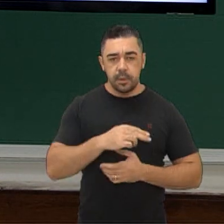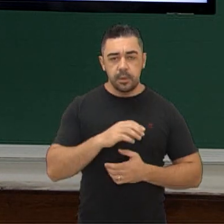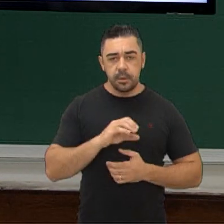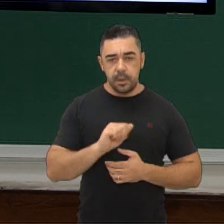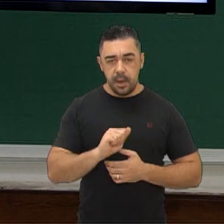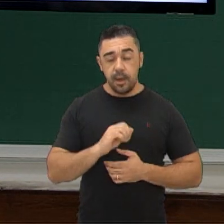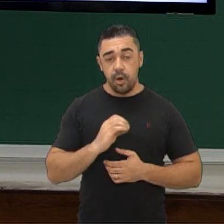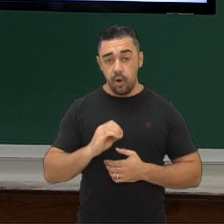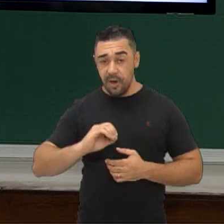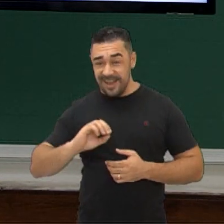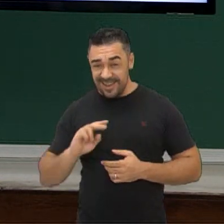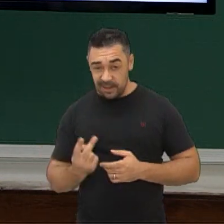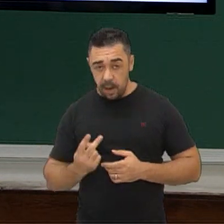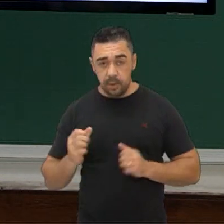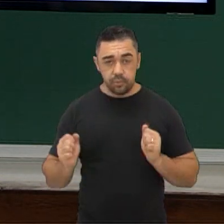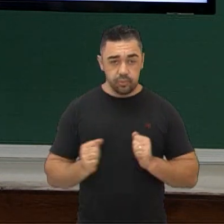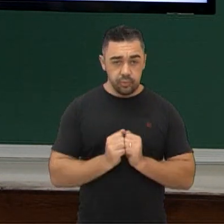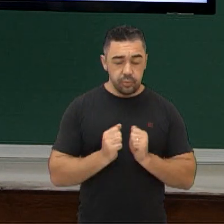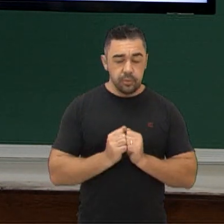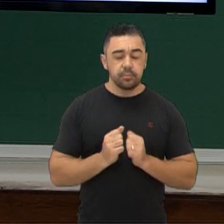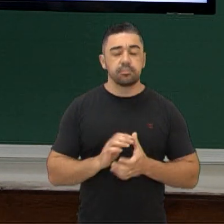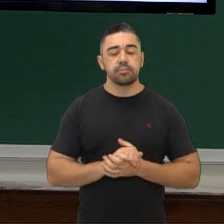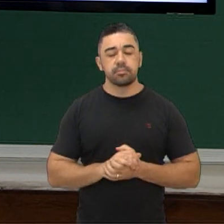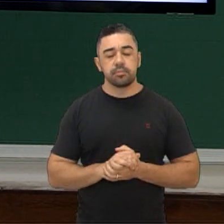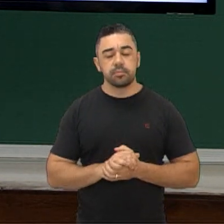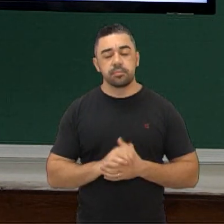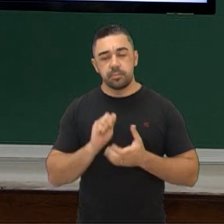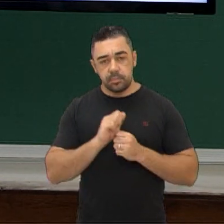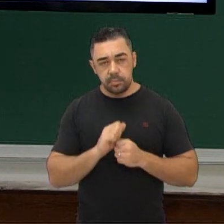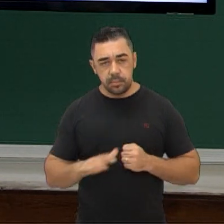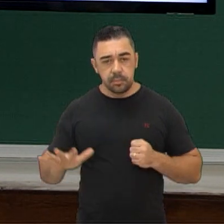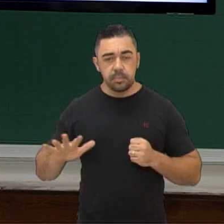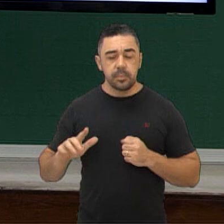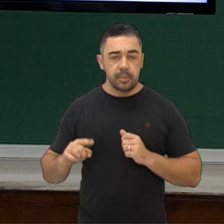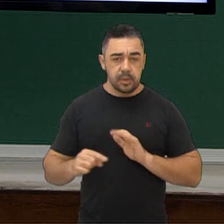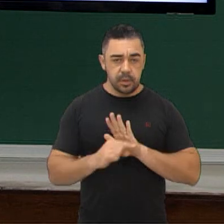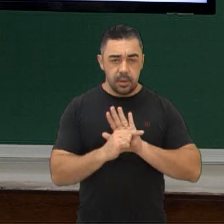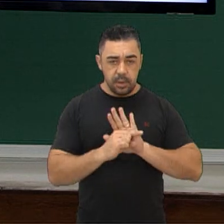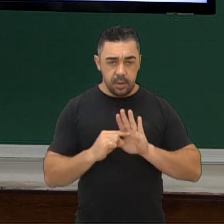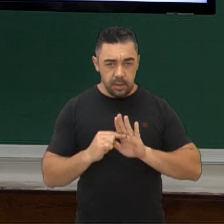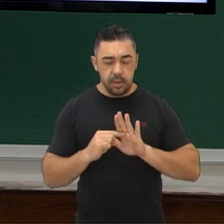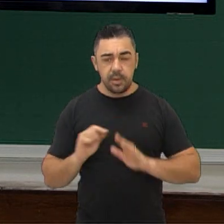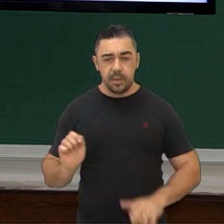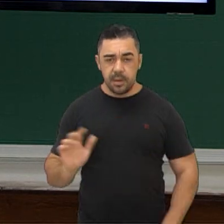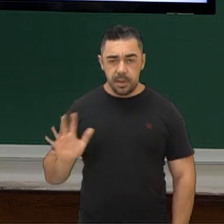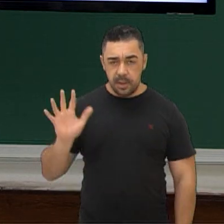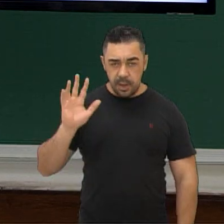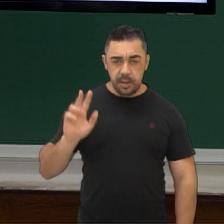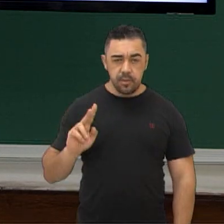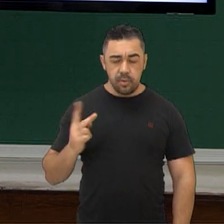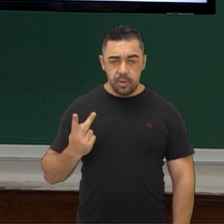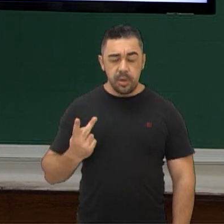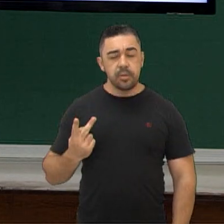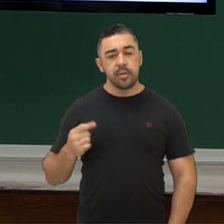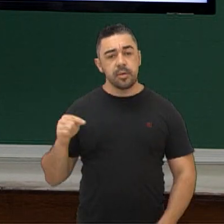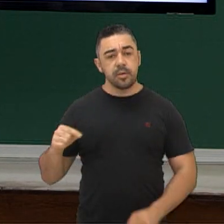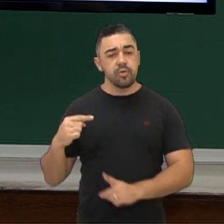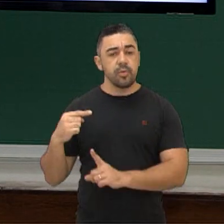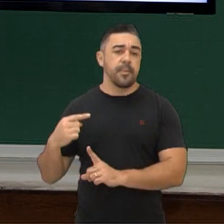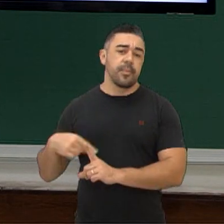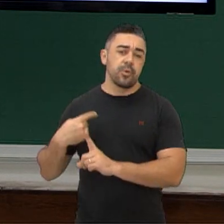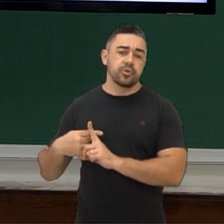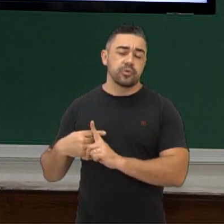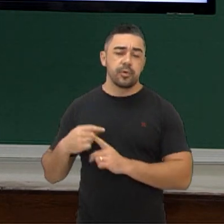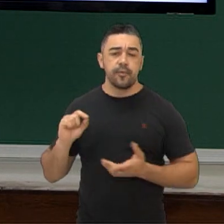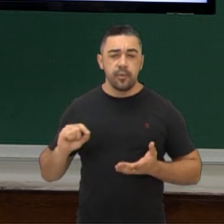que permanece na solução, hidróxido de sódio, libera no polo negativo o gás hidrogênio e libera no polo